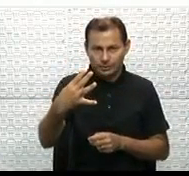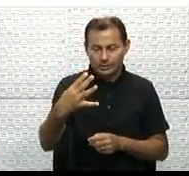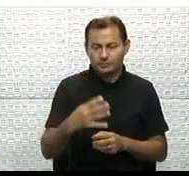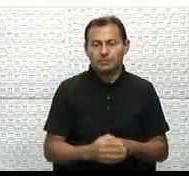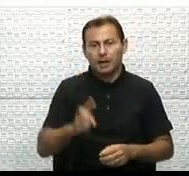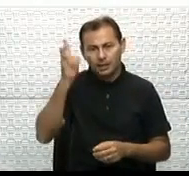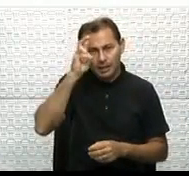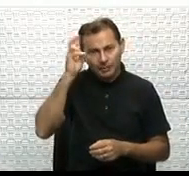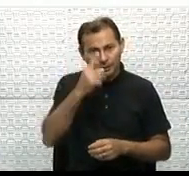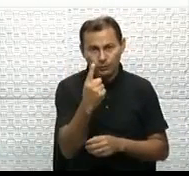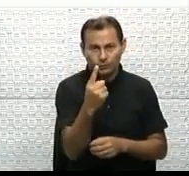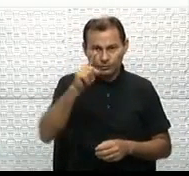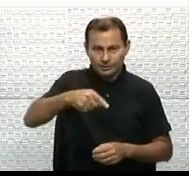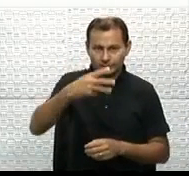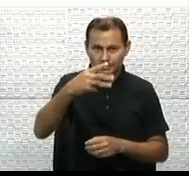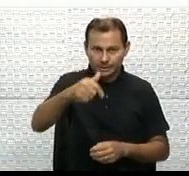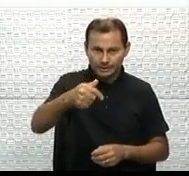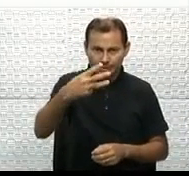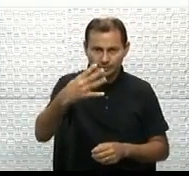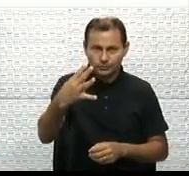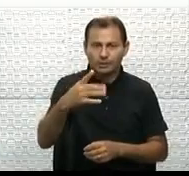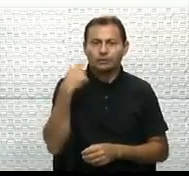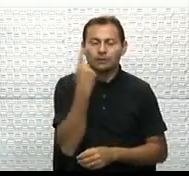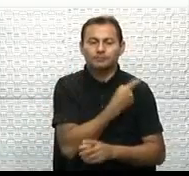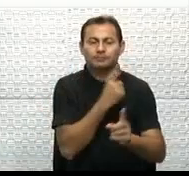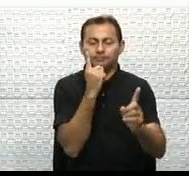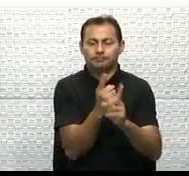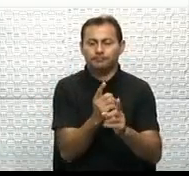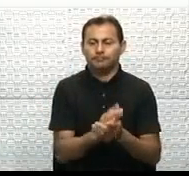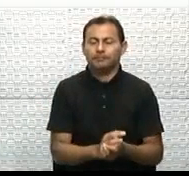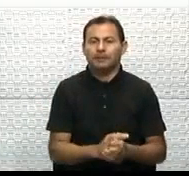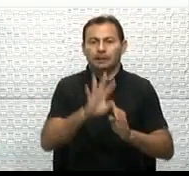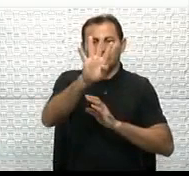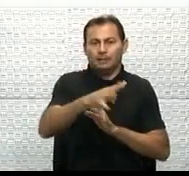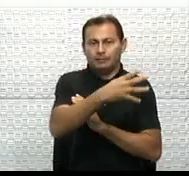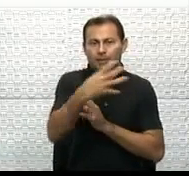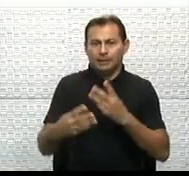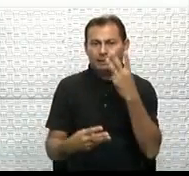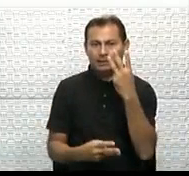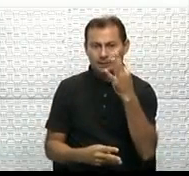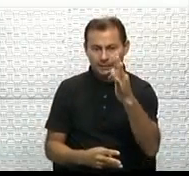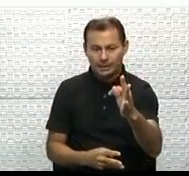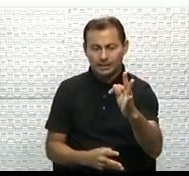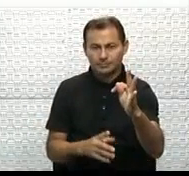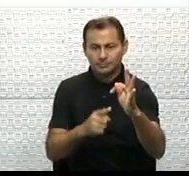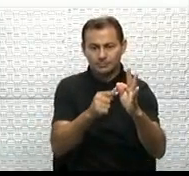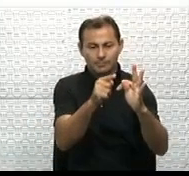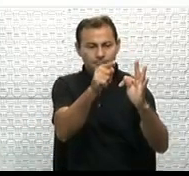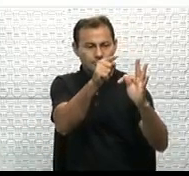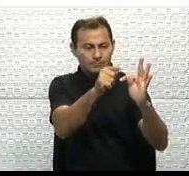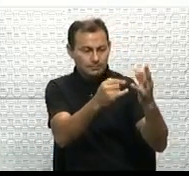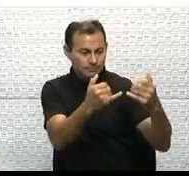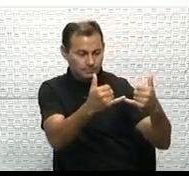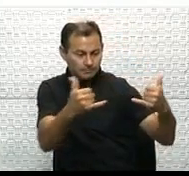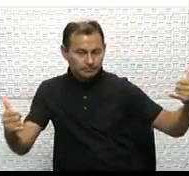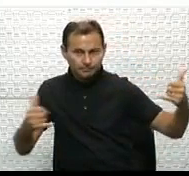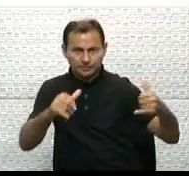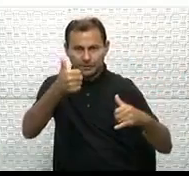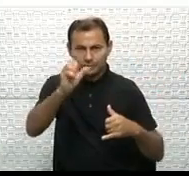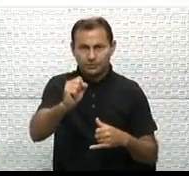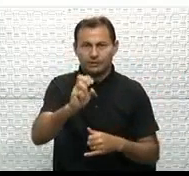1,734. Lembrando que 1,734 é o que nós localizamos na tabela T, no cruzamento da linha 18 com a